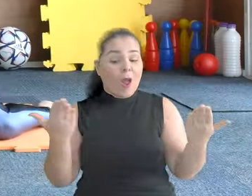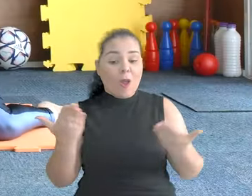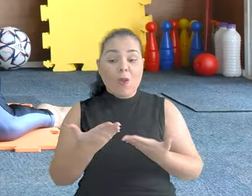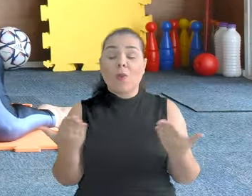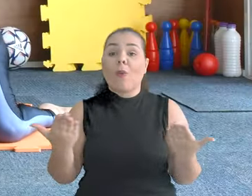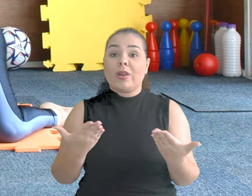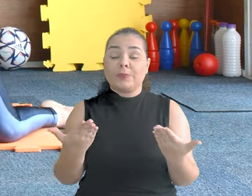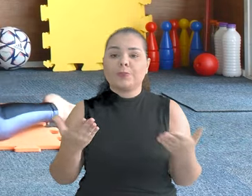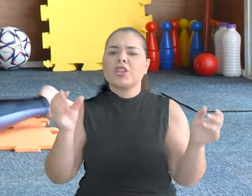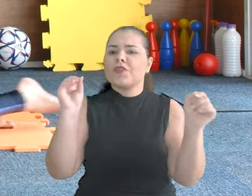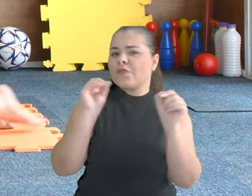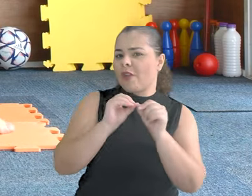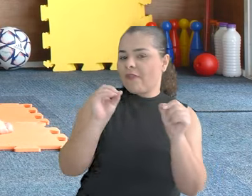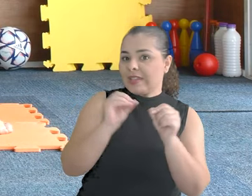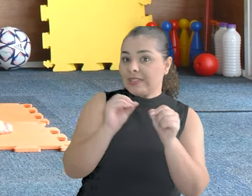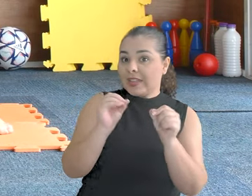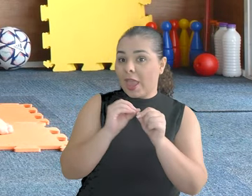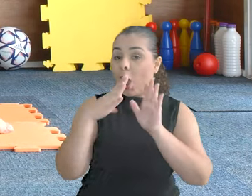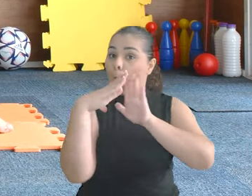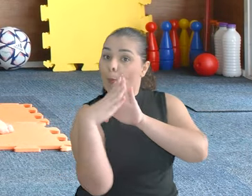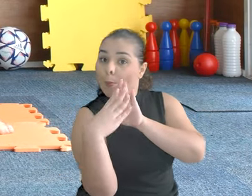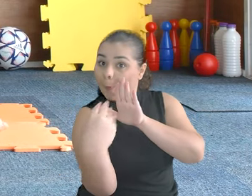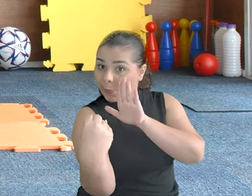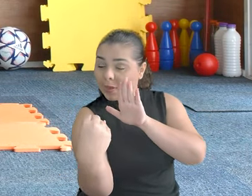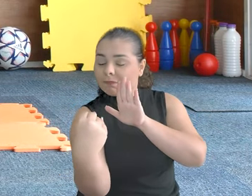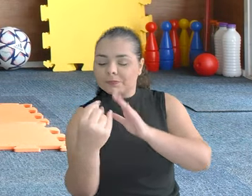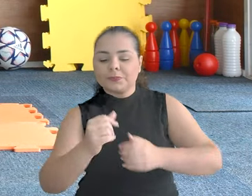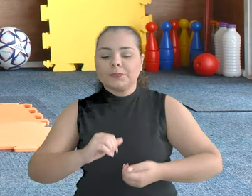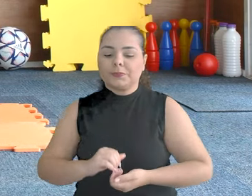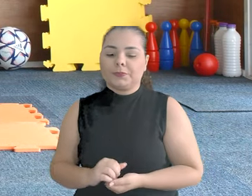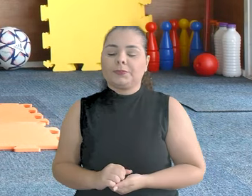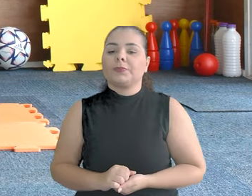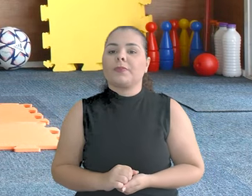agora a gente vai adotar a posição